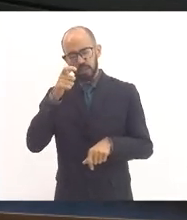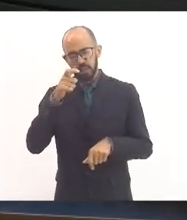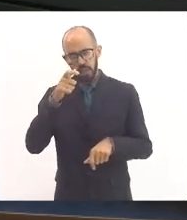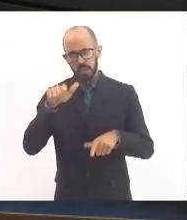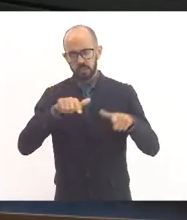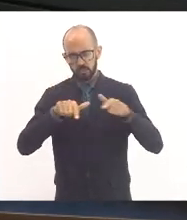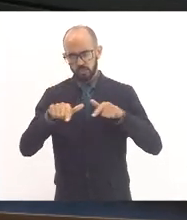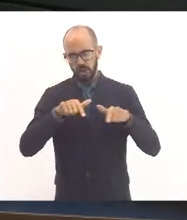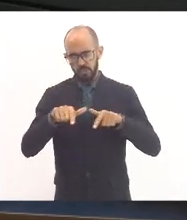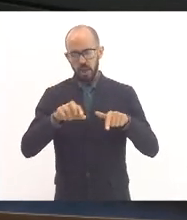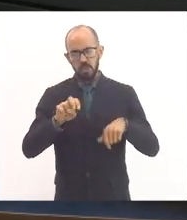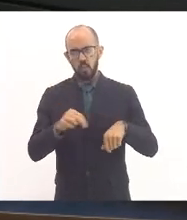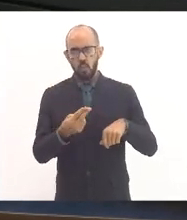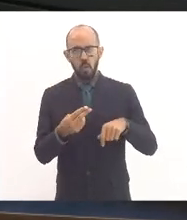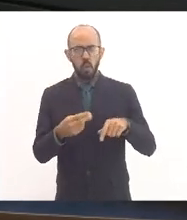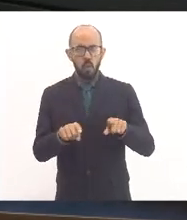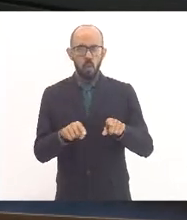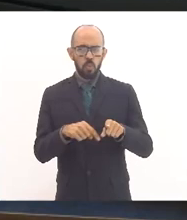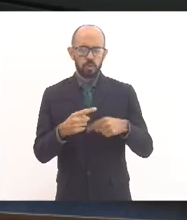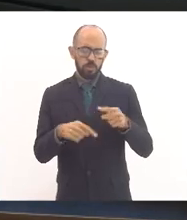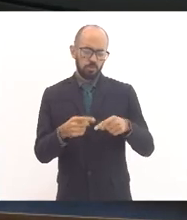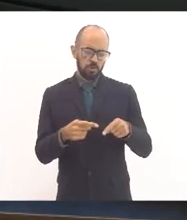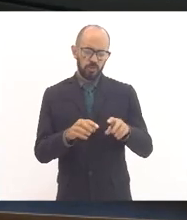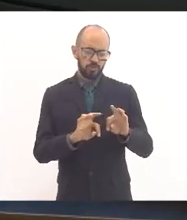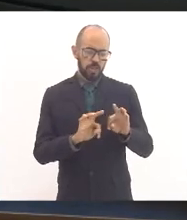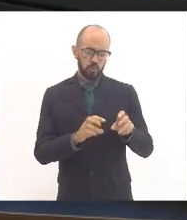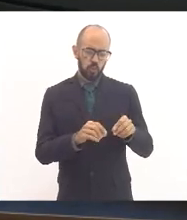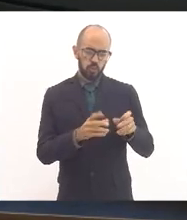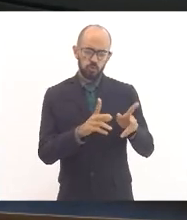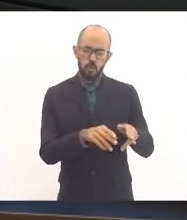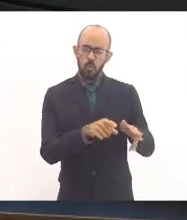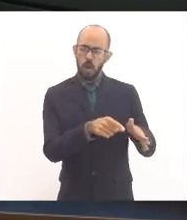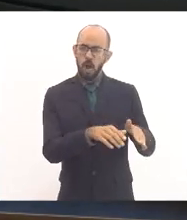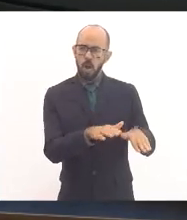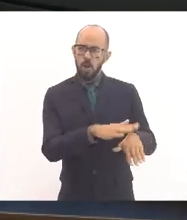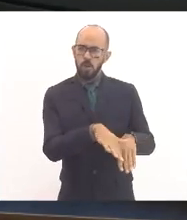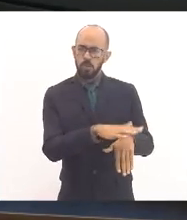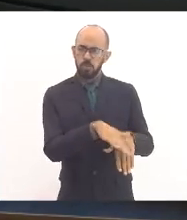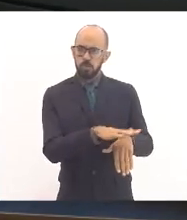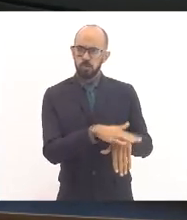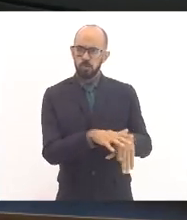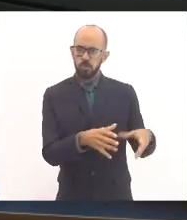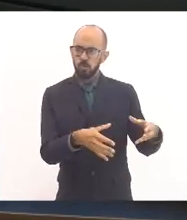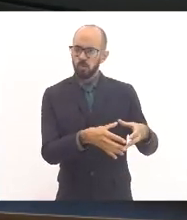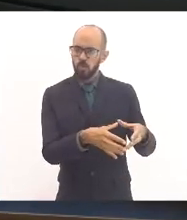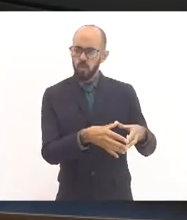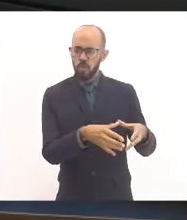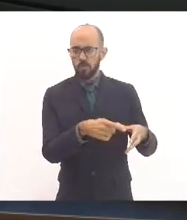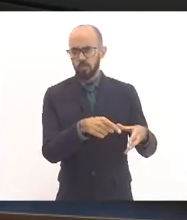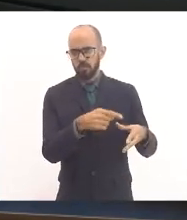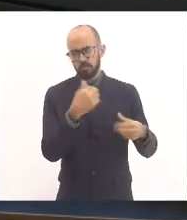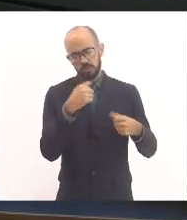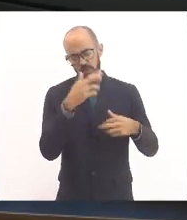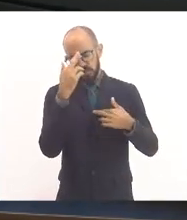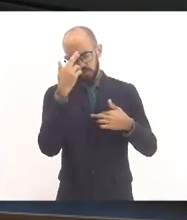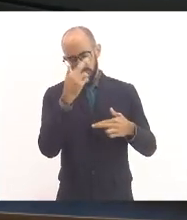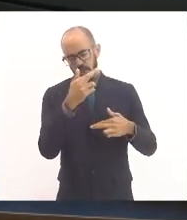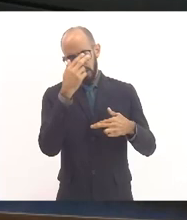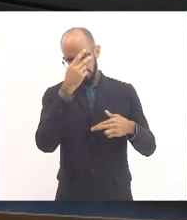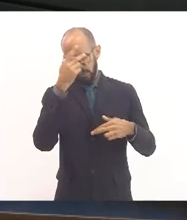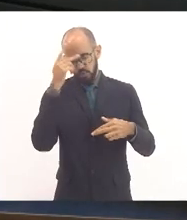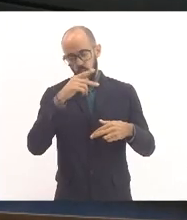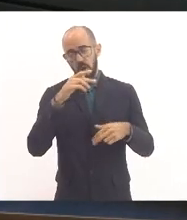Se não joga todo mundo para vala comum respeitando logicamente e a pessoa né também por